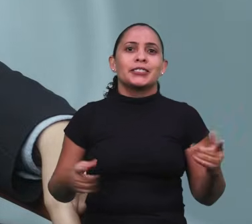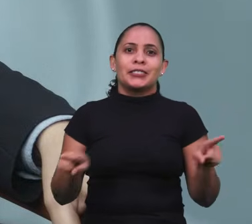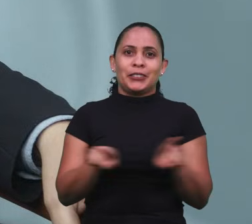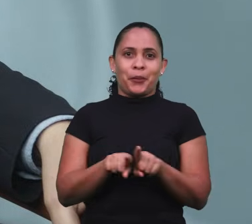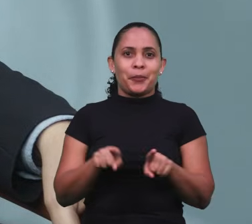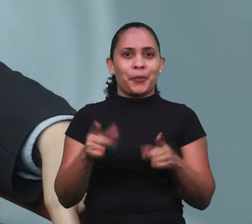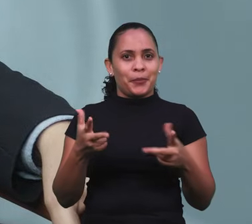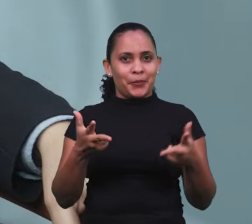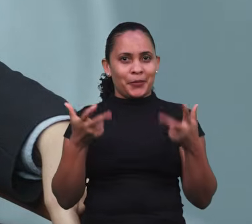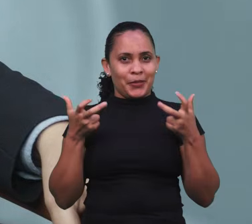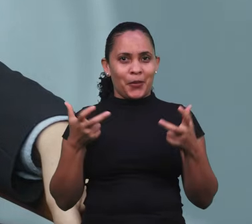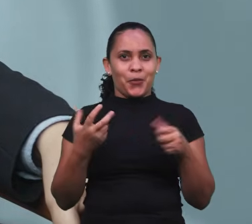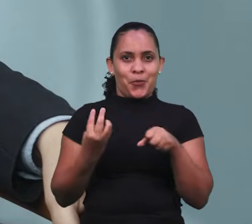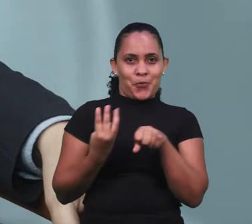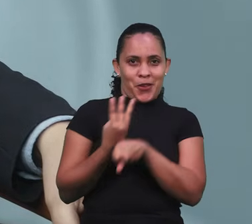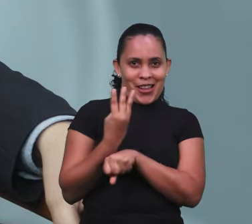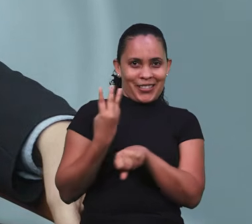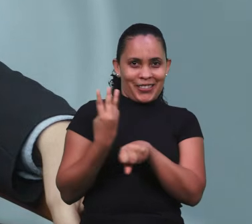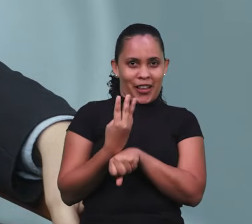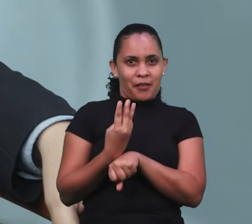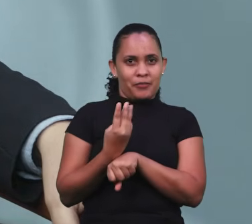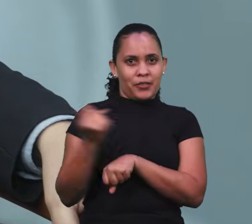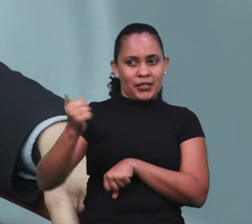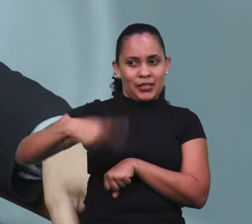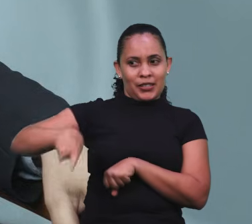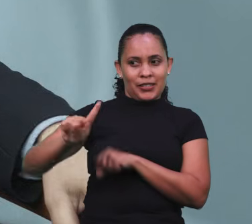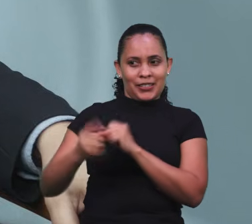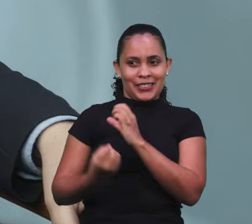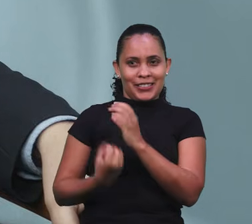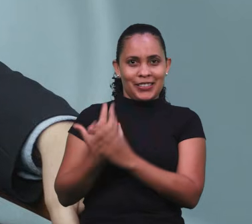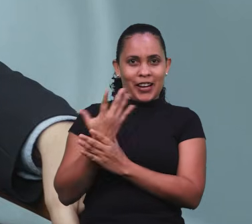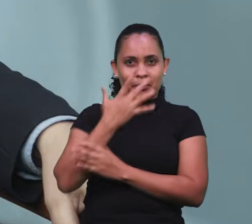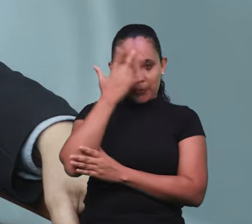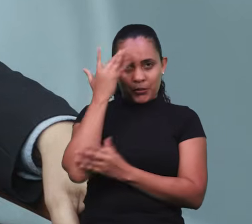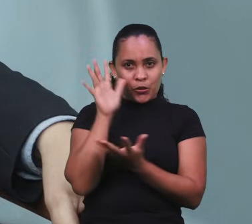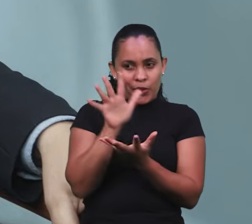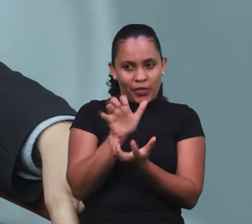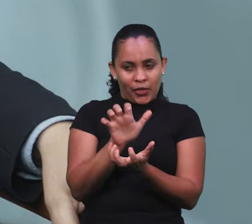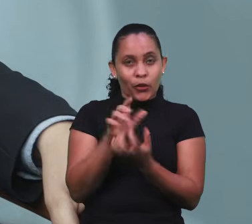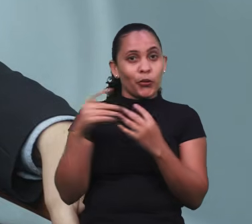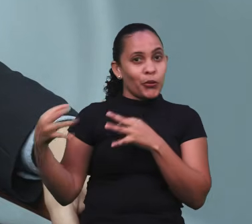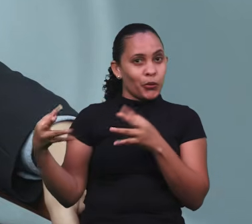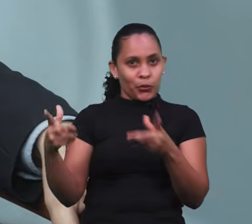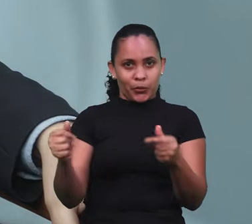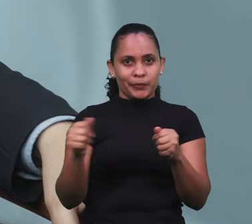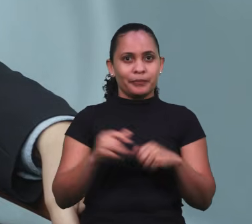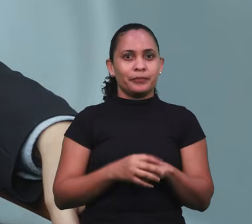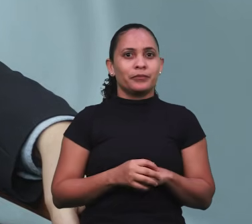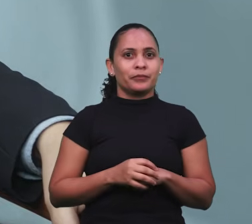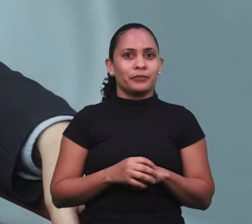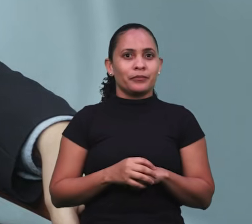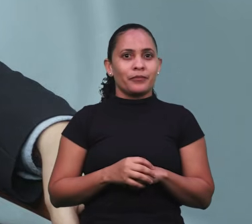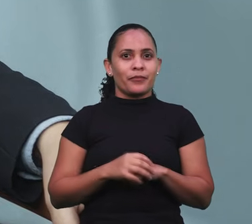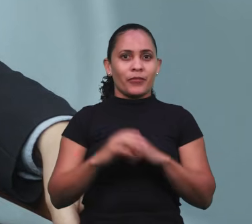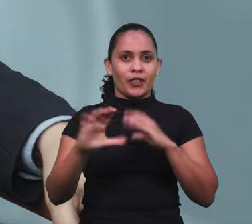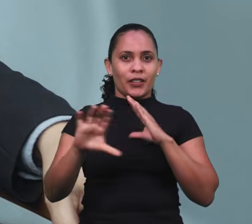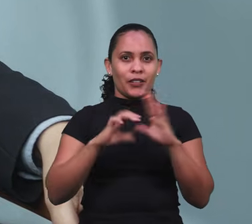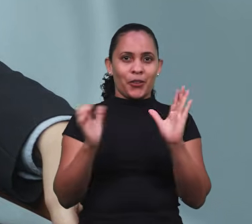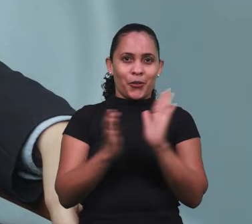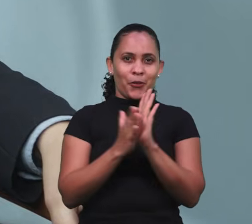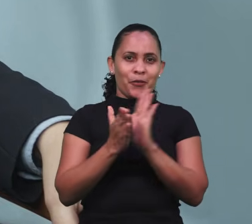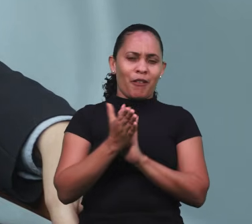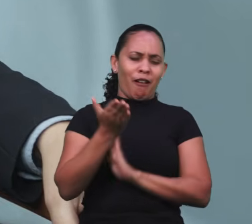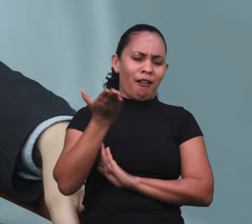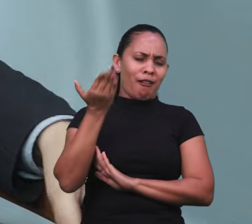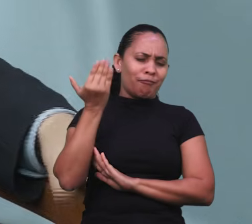irmãos. Até eu vejo, há um grupo no WhatsApp que eles criaram com os idosos, todos os idosos, e coloca